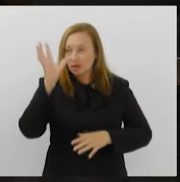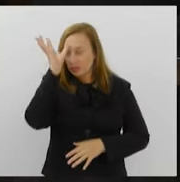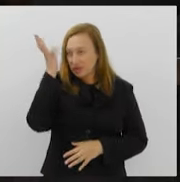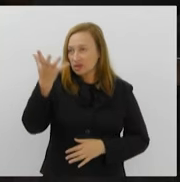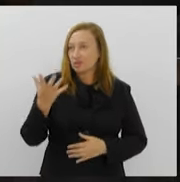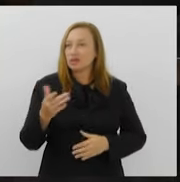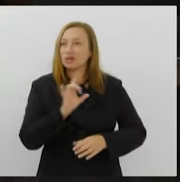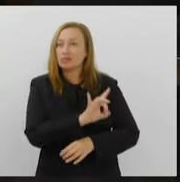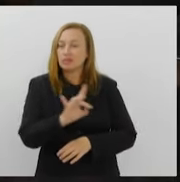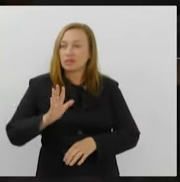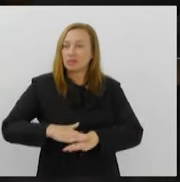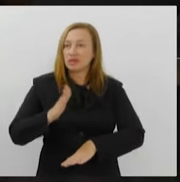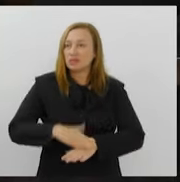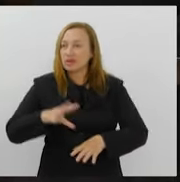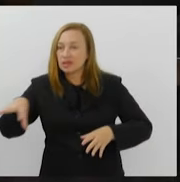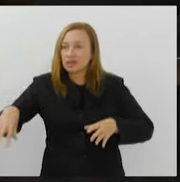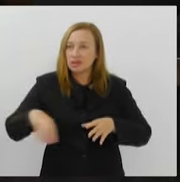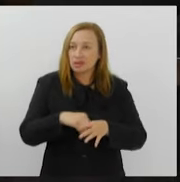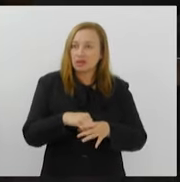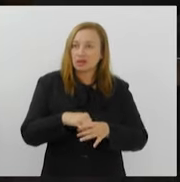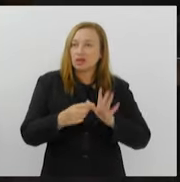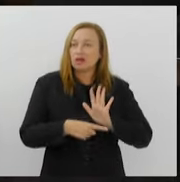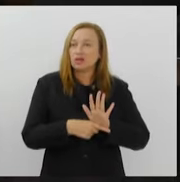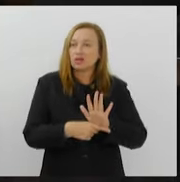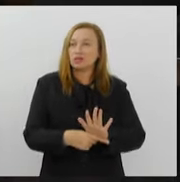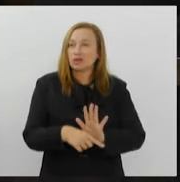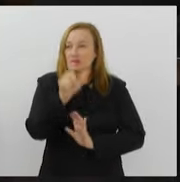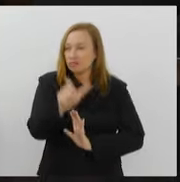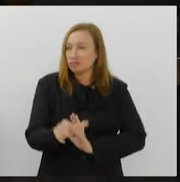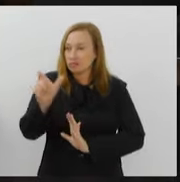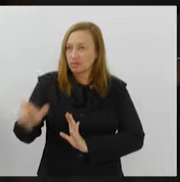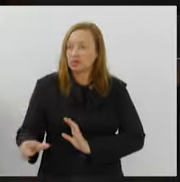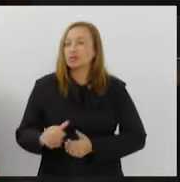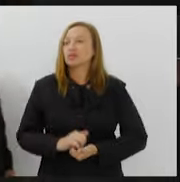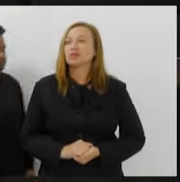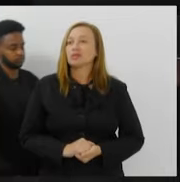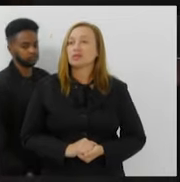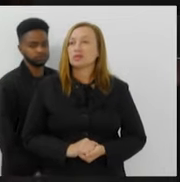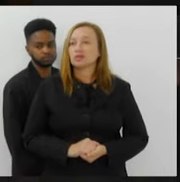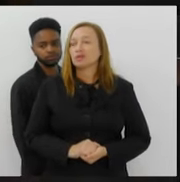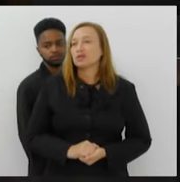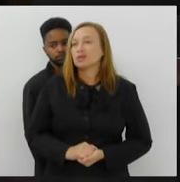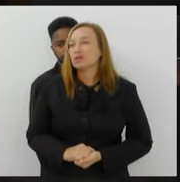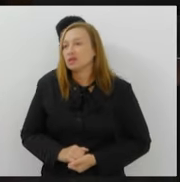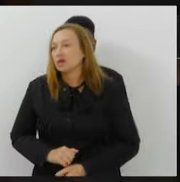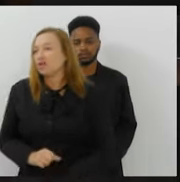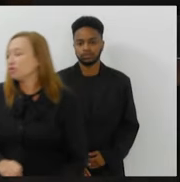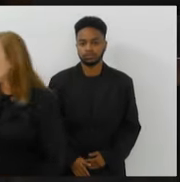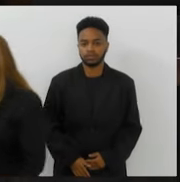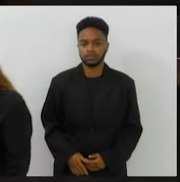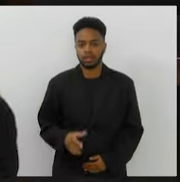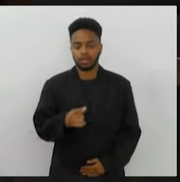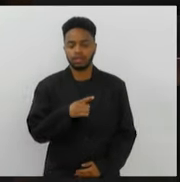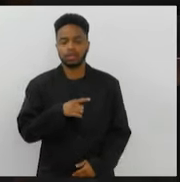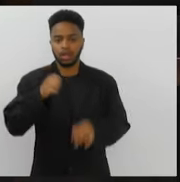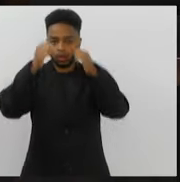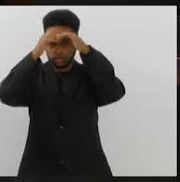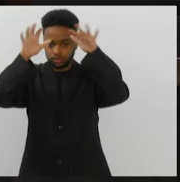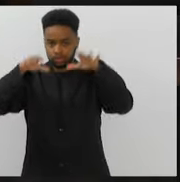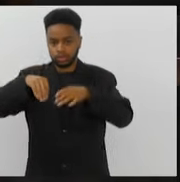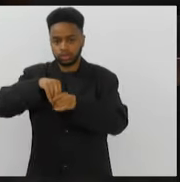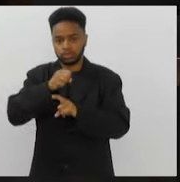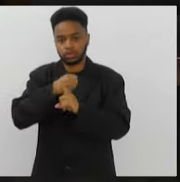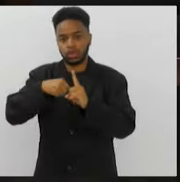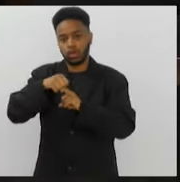para cada vez mais integrar a pessoa que tem hoje o transtorno do espectro autista dentro da nossa sociedade. Muito obrigado,